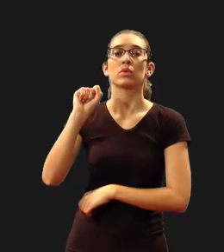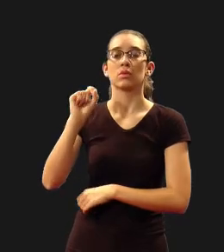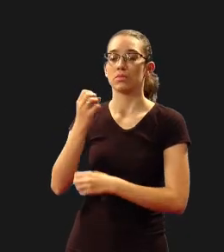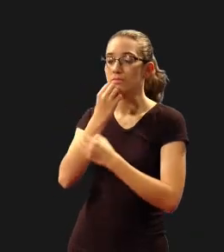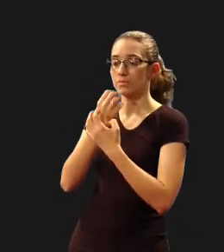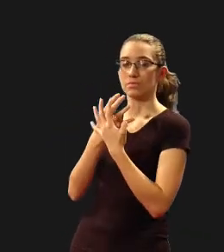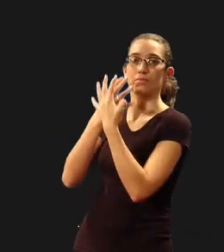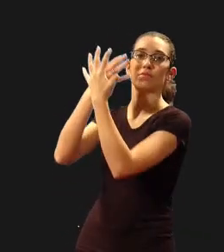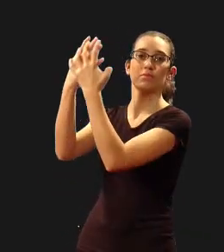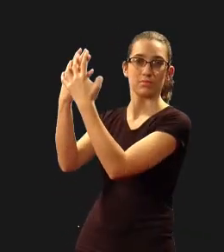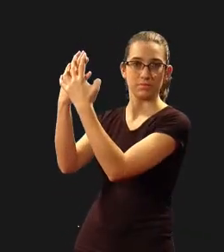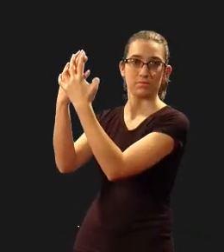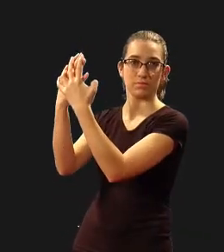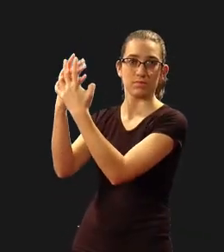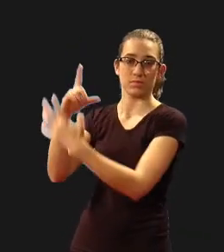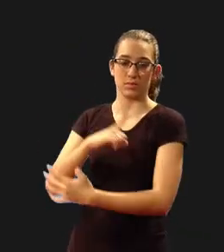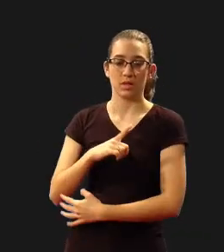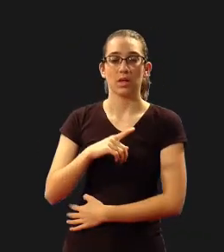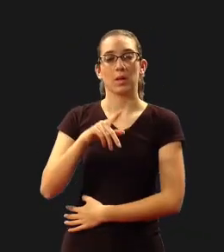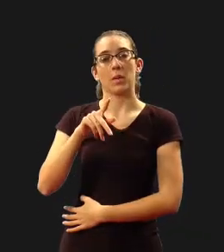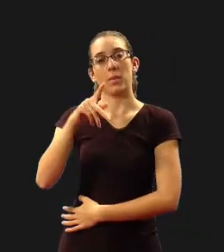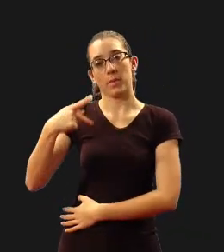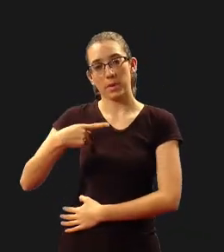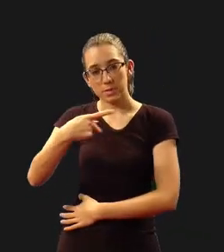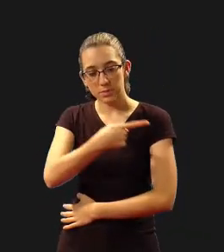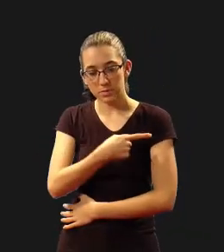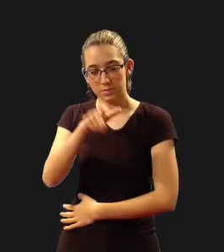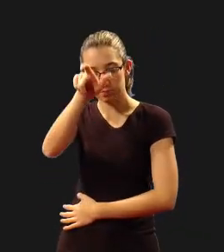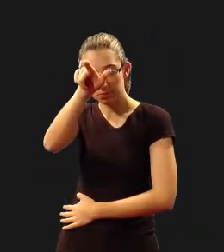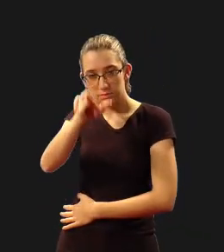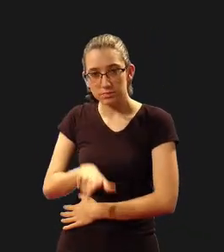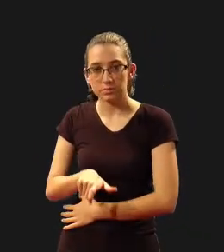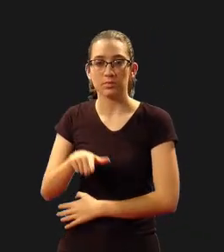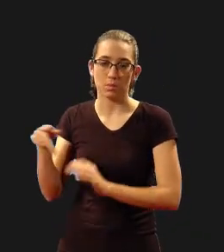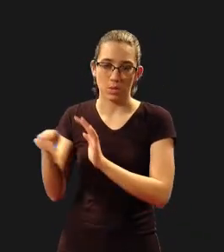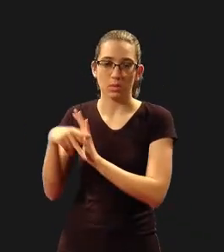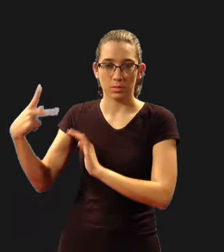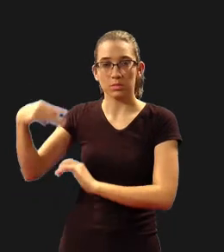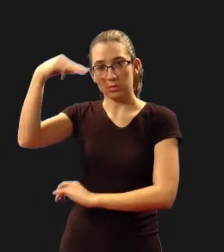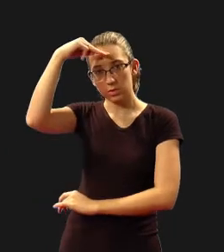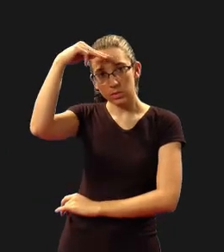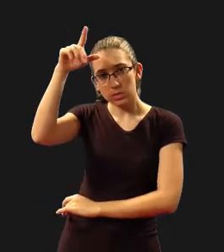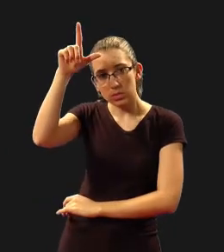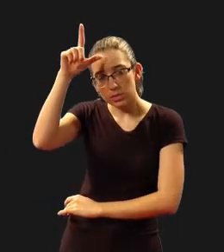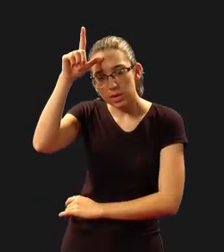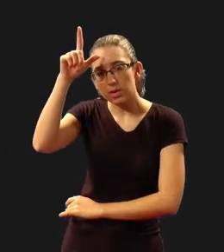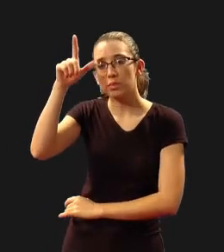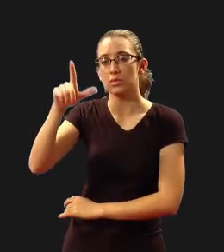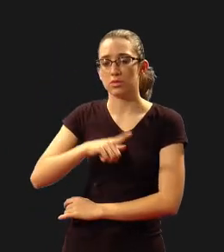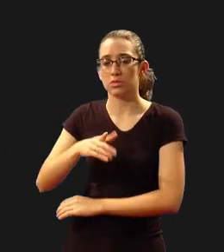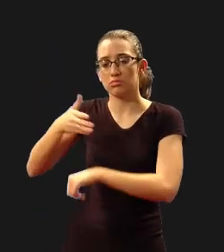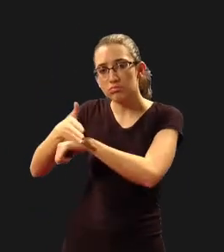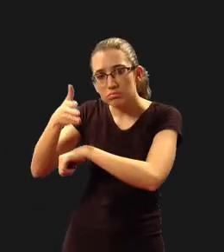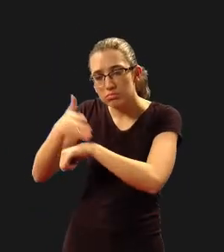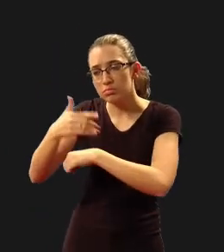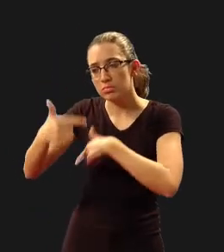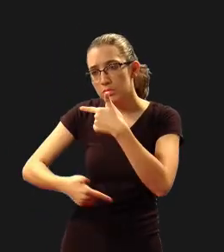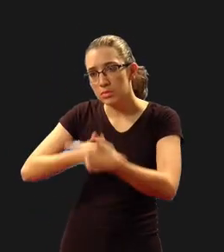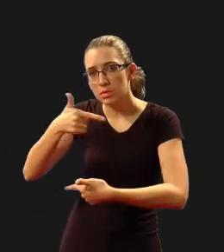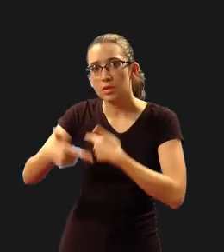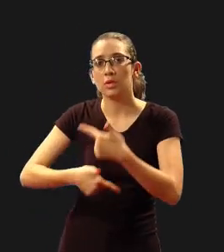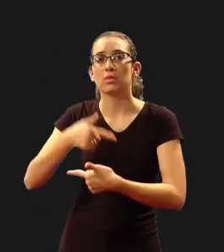sacramentos, que é a confissão. Aparece o pastor de Lutero, o pastor da congregação, onde Lutero também estava